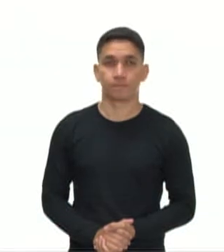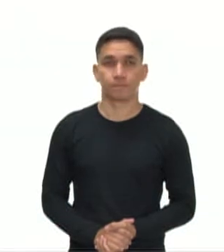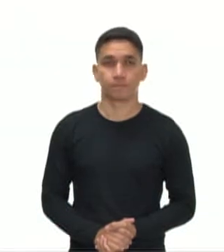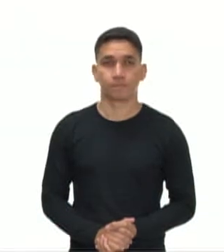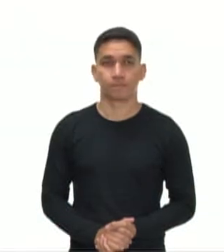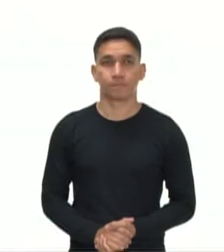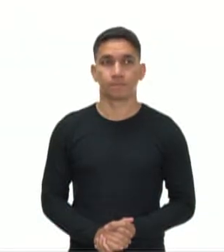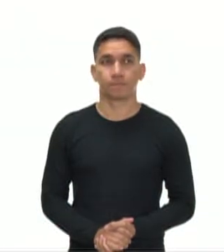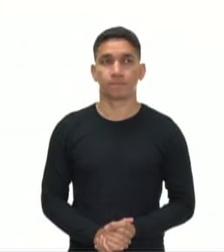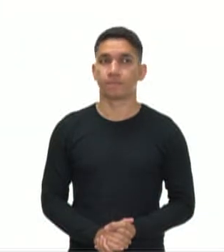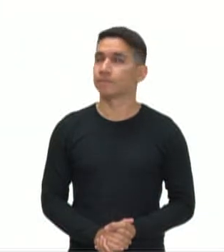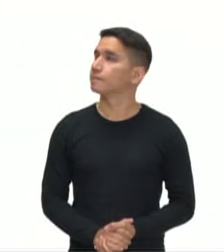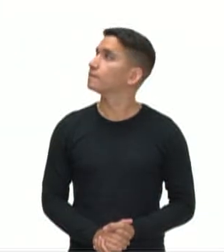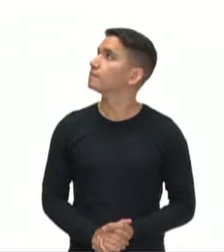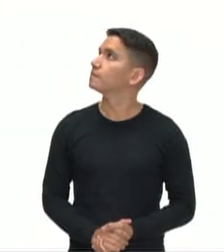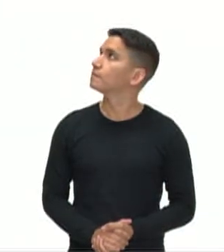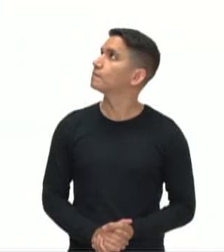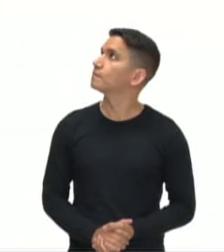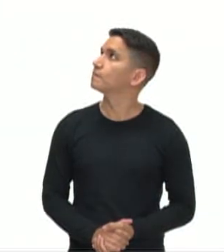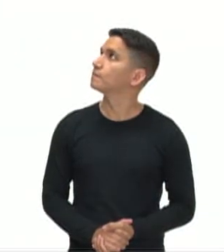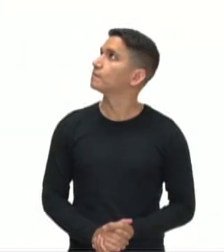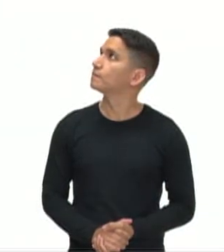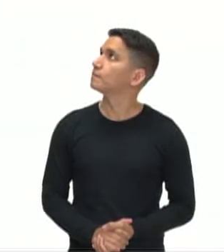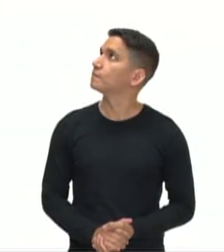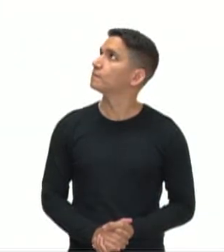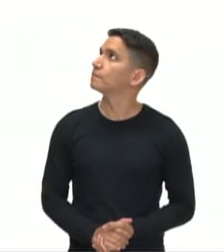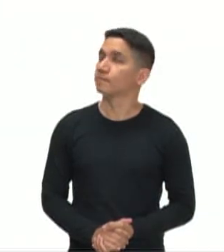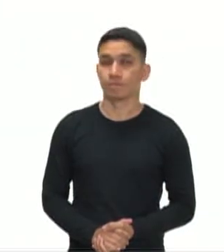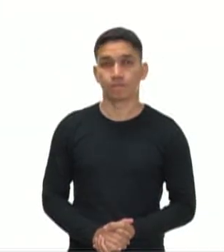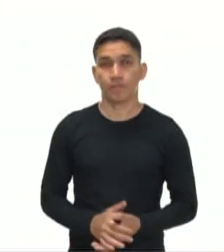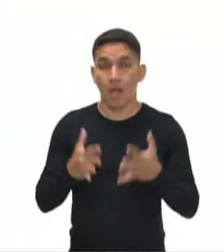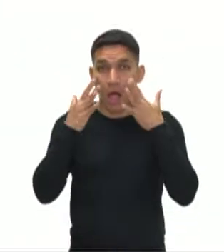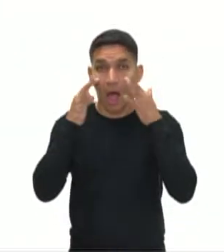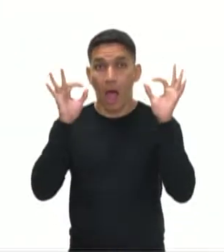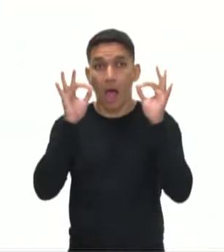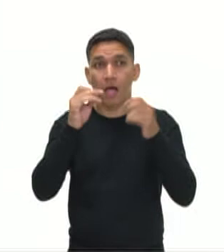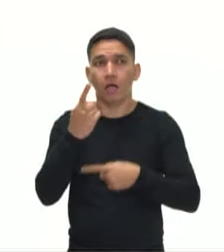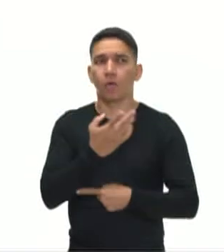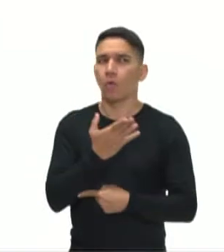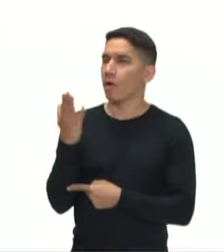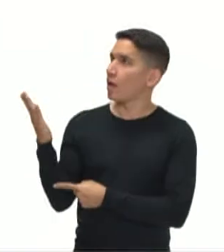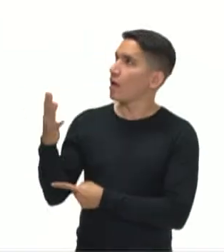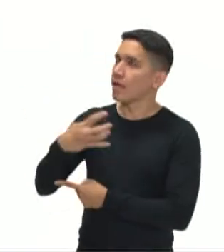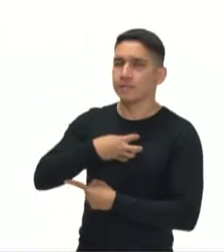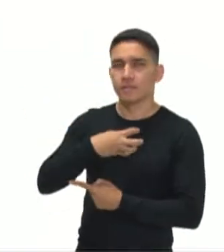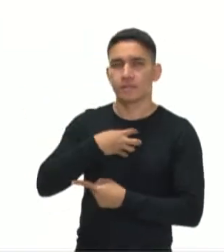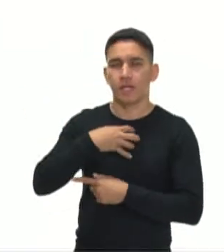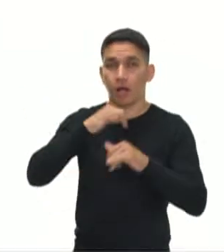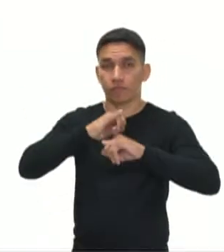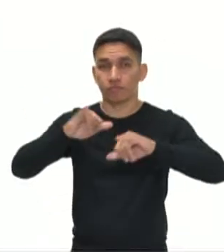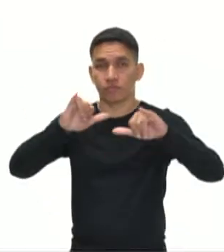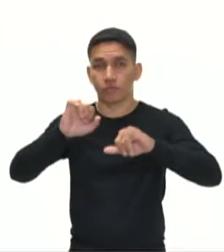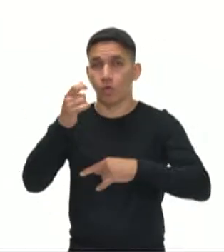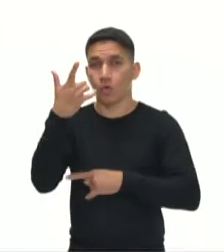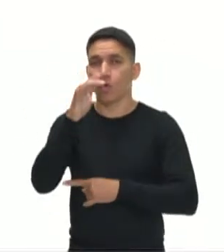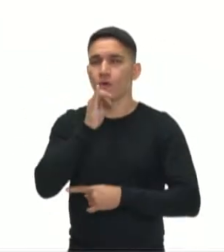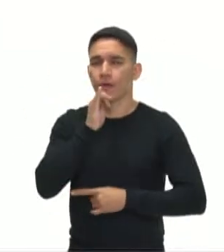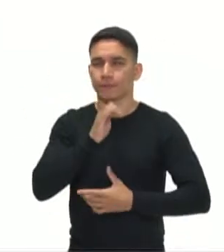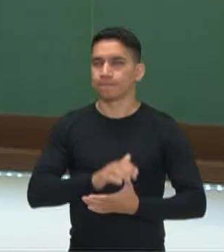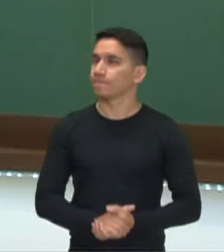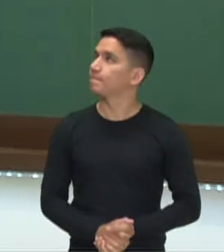¿Conoces algunas palabras? Atentem-se aí para este enunciado. Outro